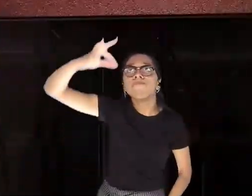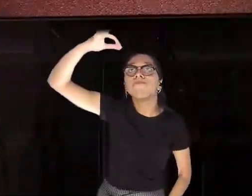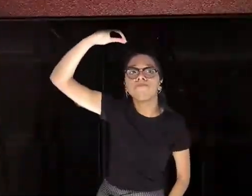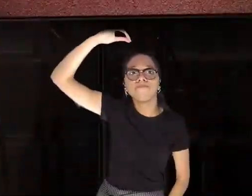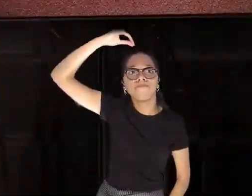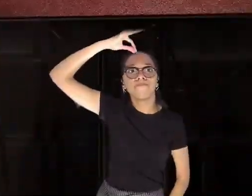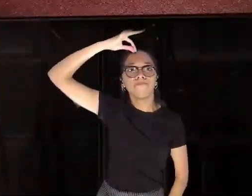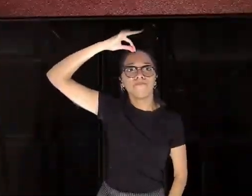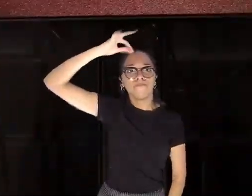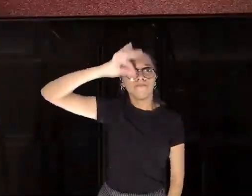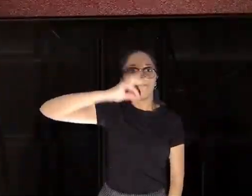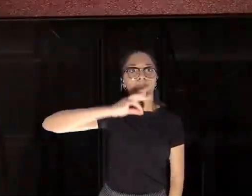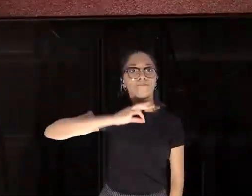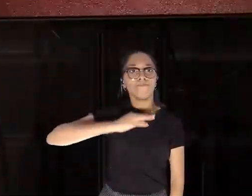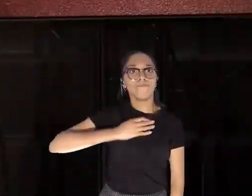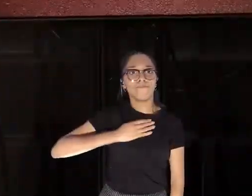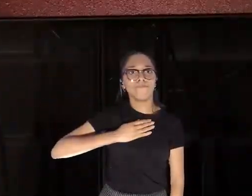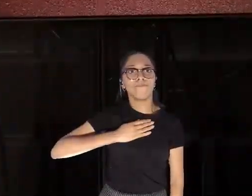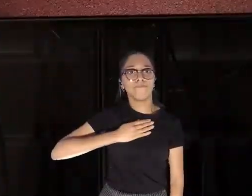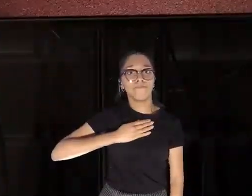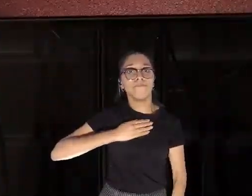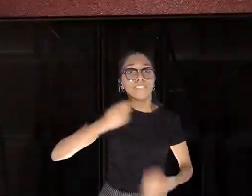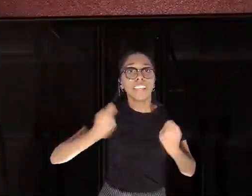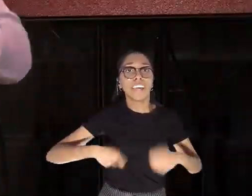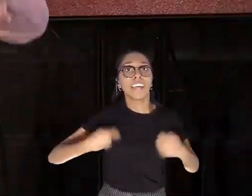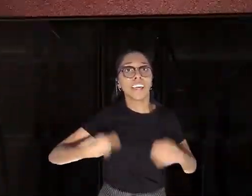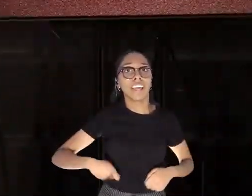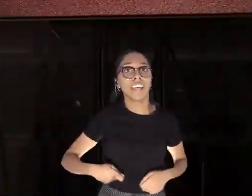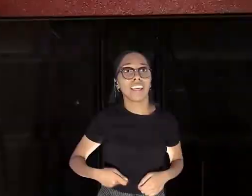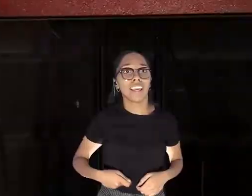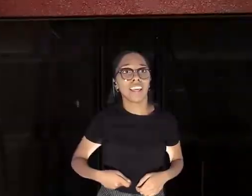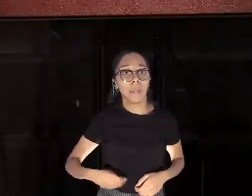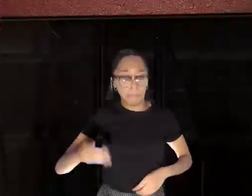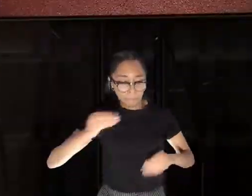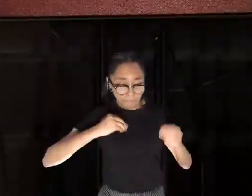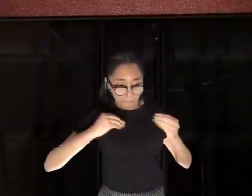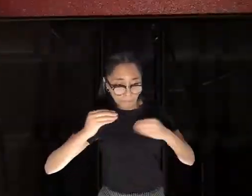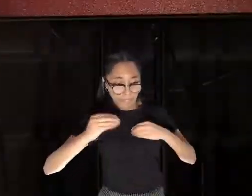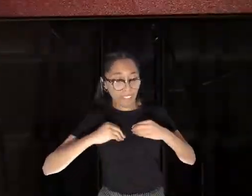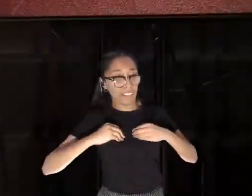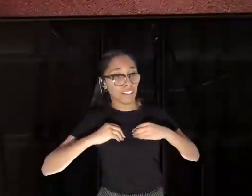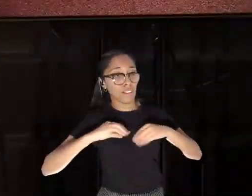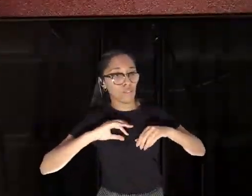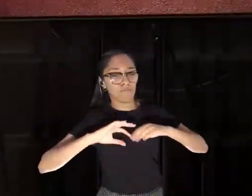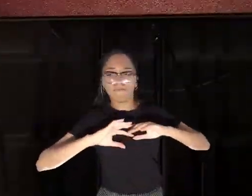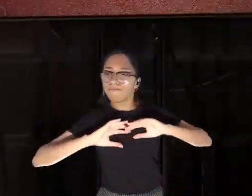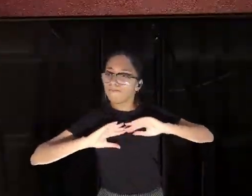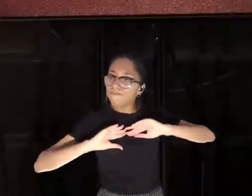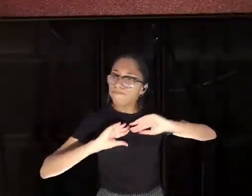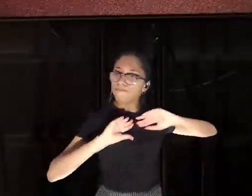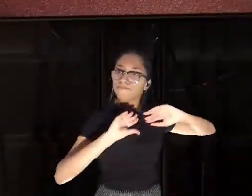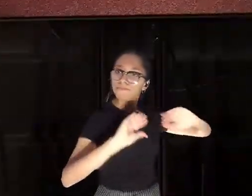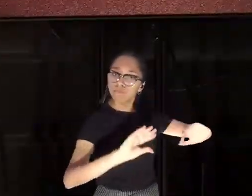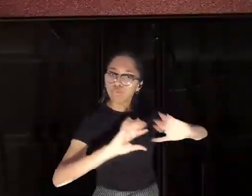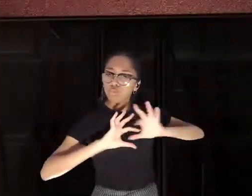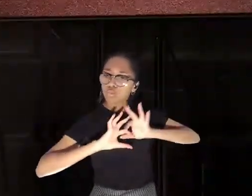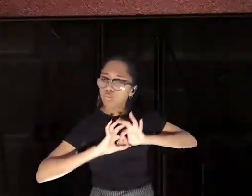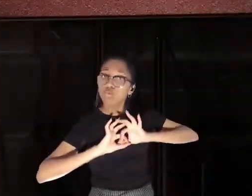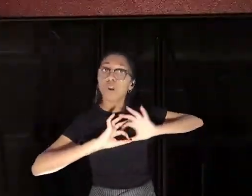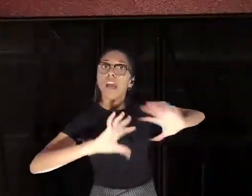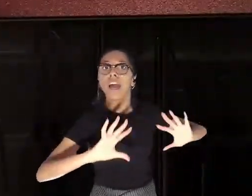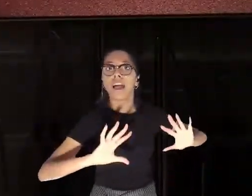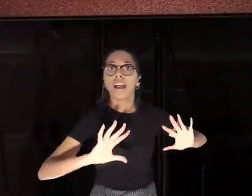A gente não consegue largar o pecado sem o Espírito Santo. A gente não consegue mudar a vida sem o Espírito Santo. A gente não